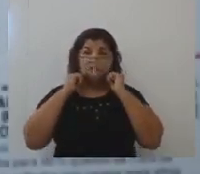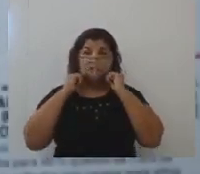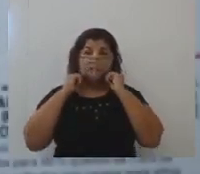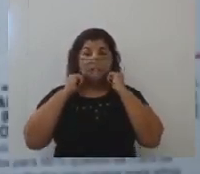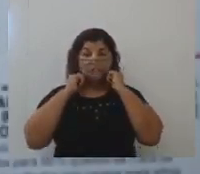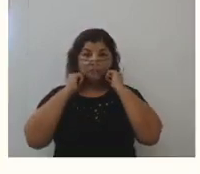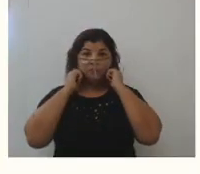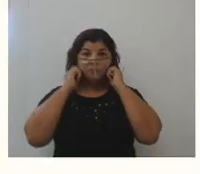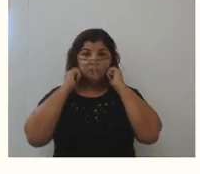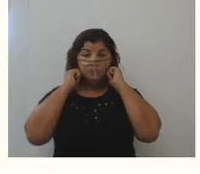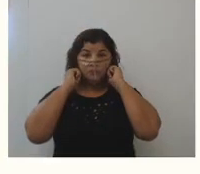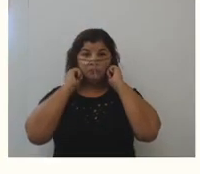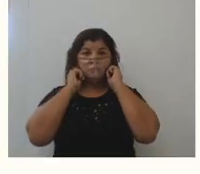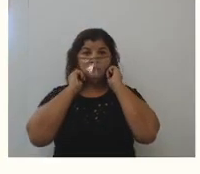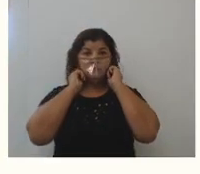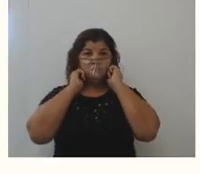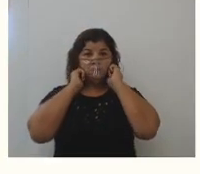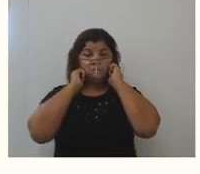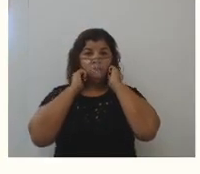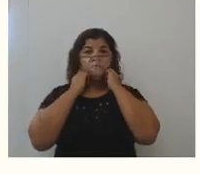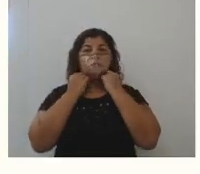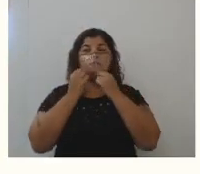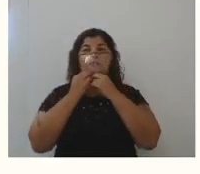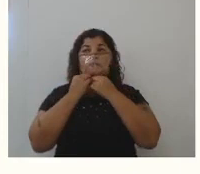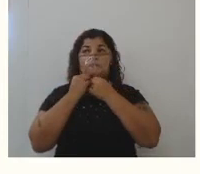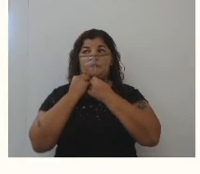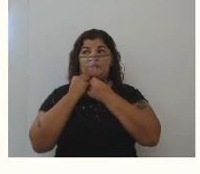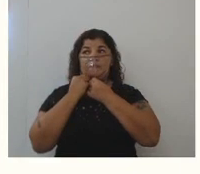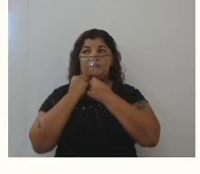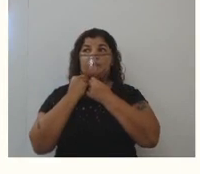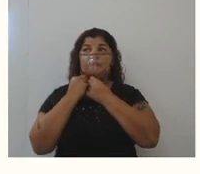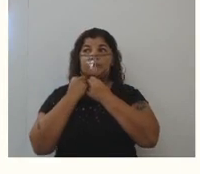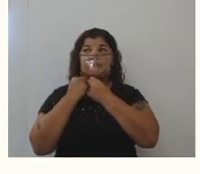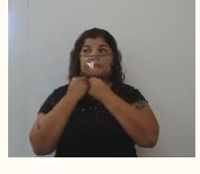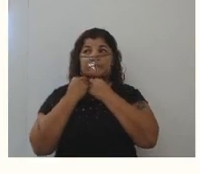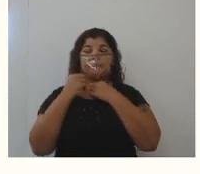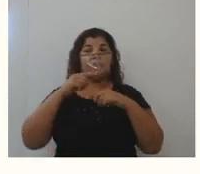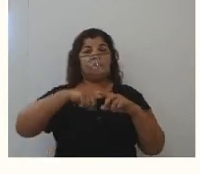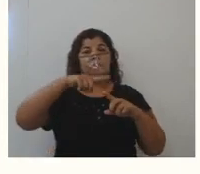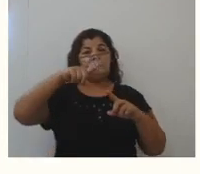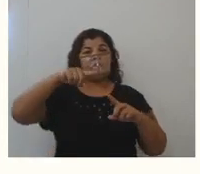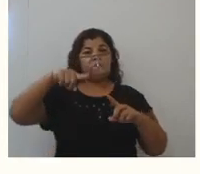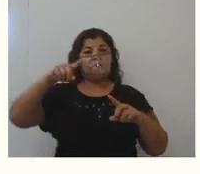apresentação, porque aí eu trago um gráfico que para mim é um gráfico muito grave.